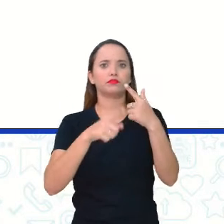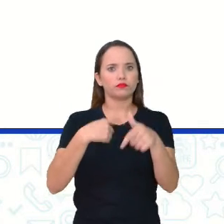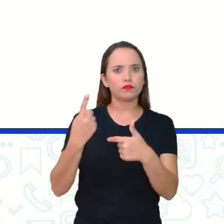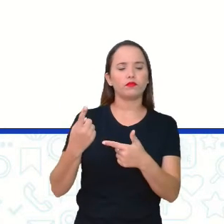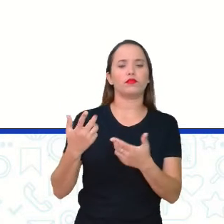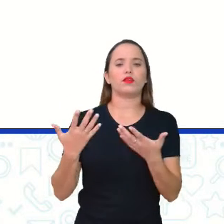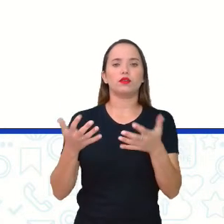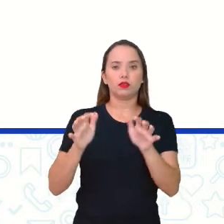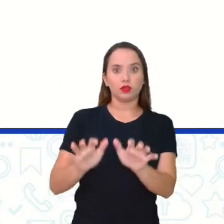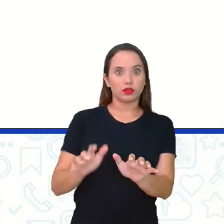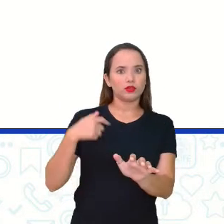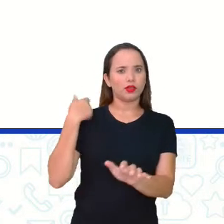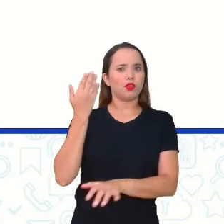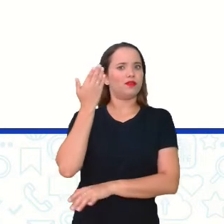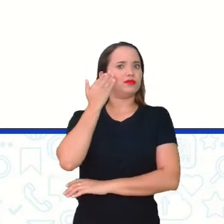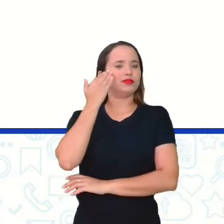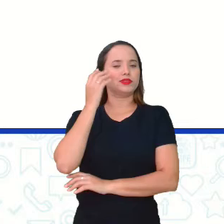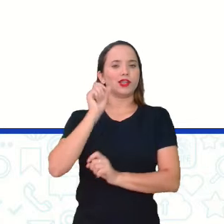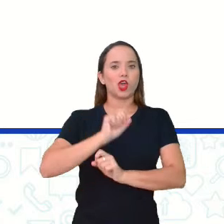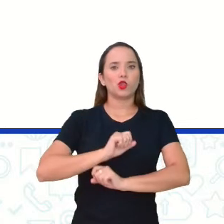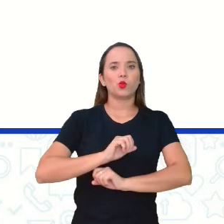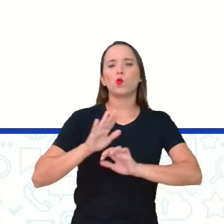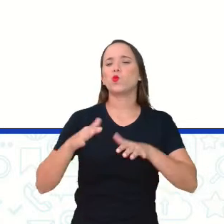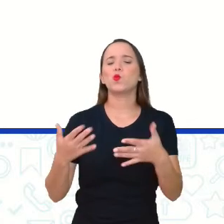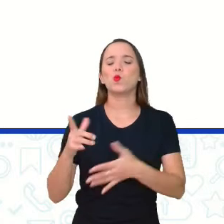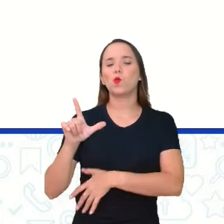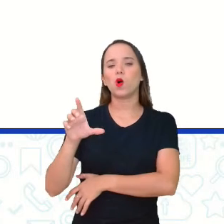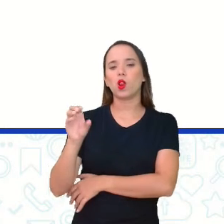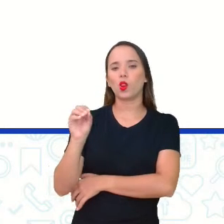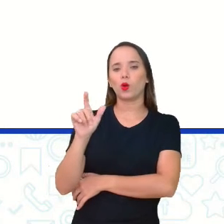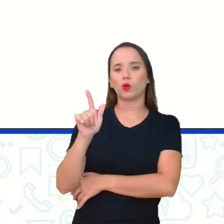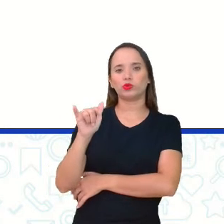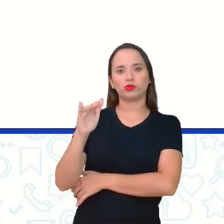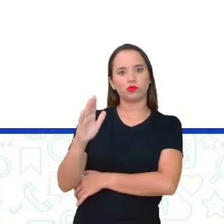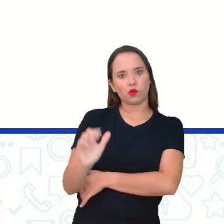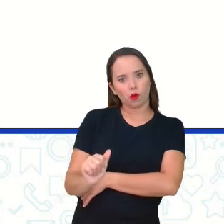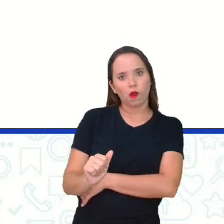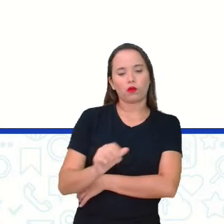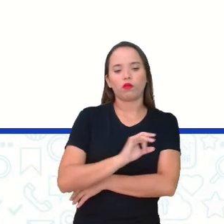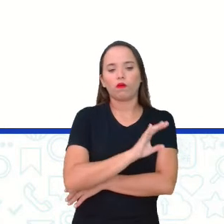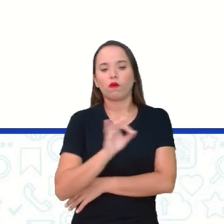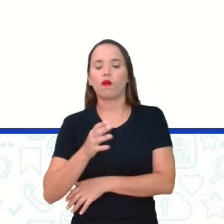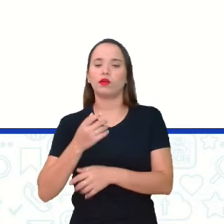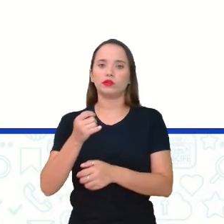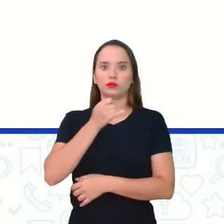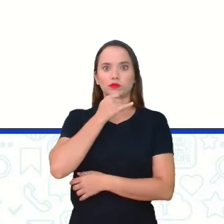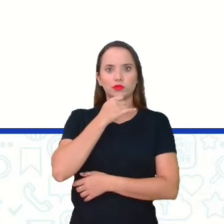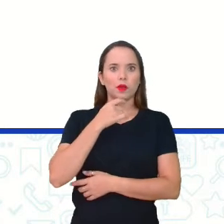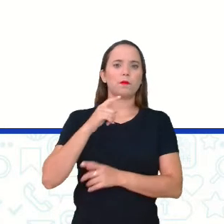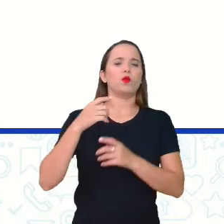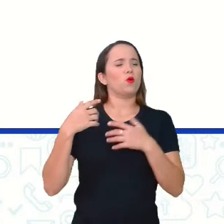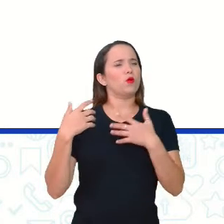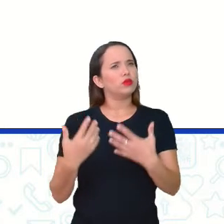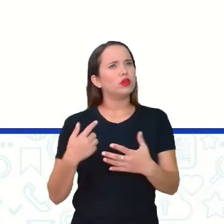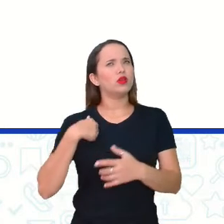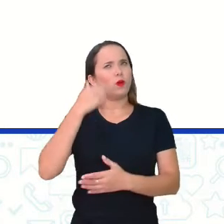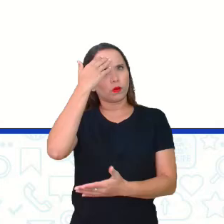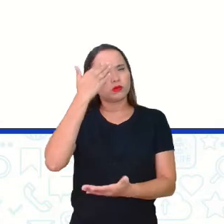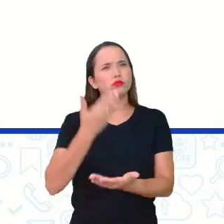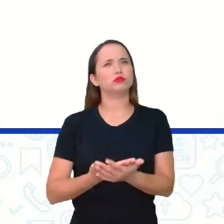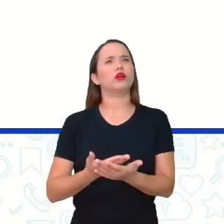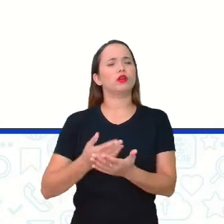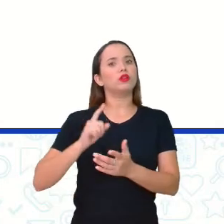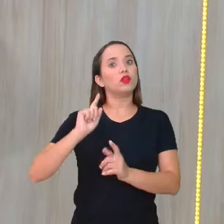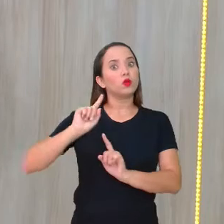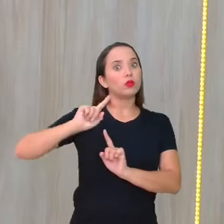eu consigo compreender a lógica daquela situação e eu poderia dizer que em um dado momento vai ser um número bem